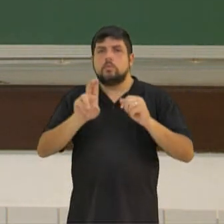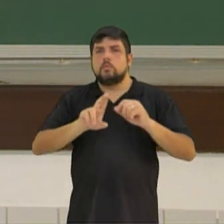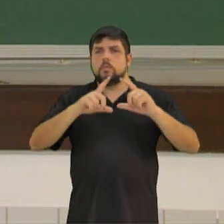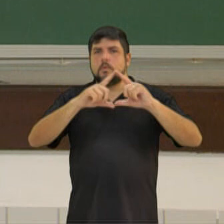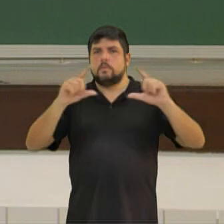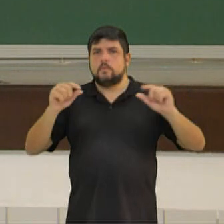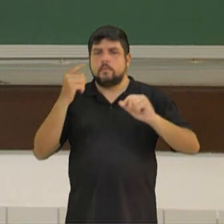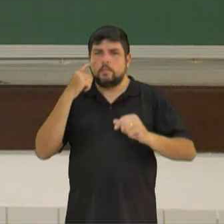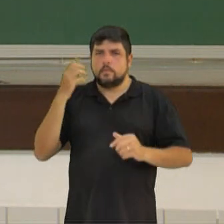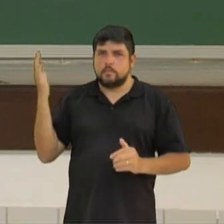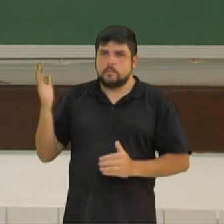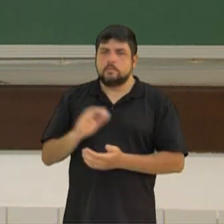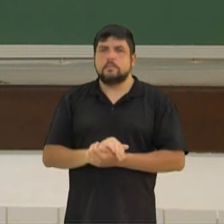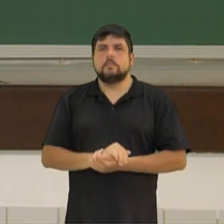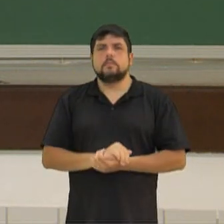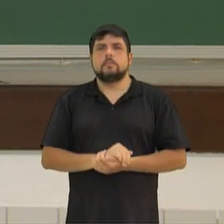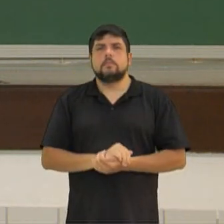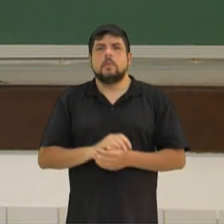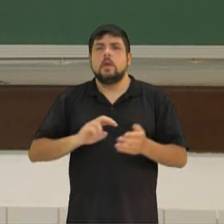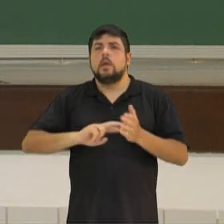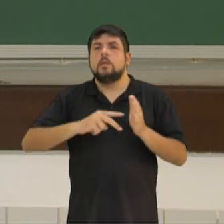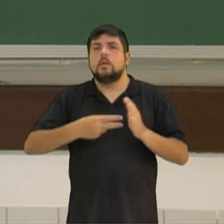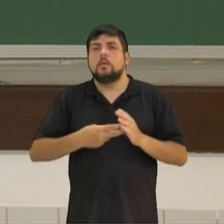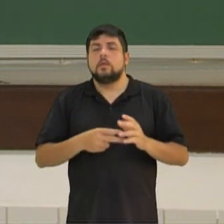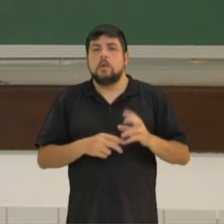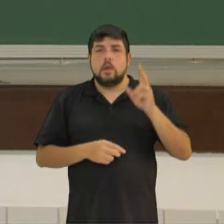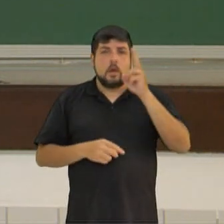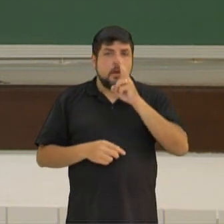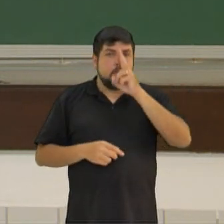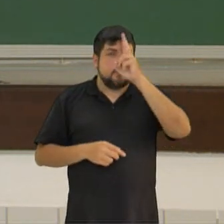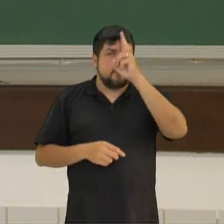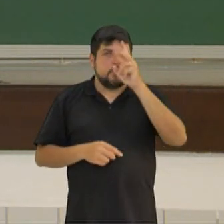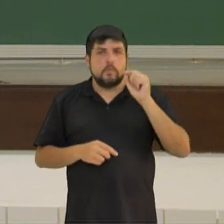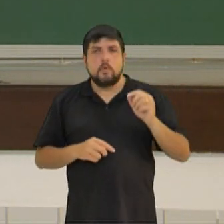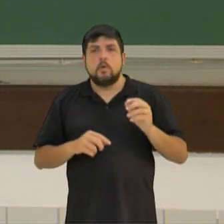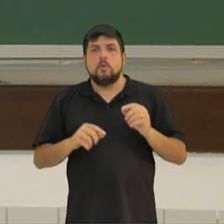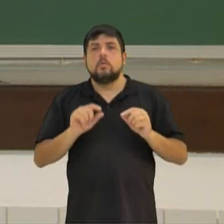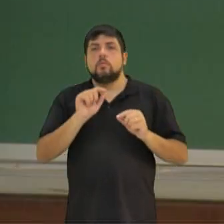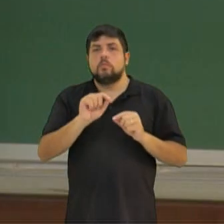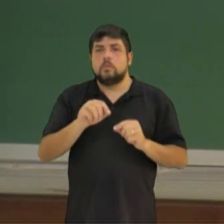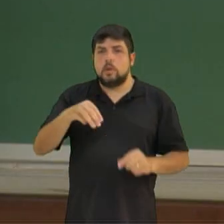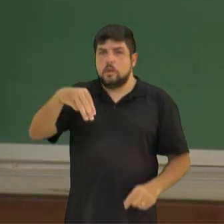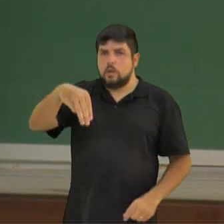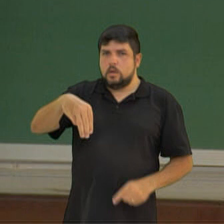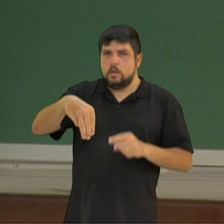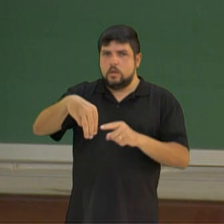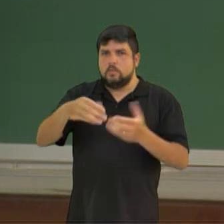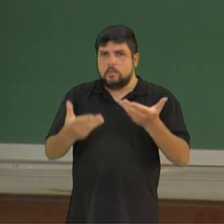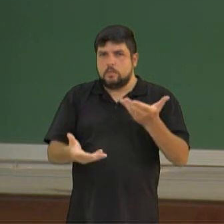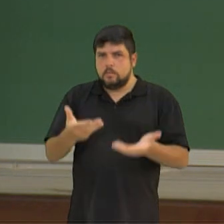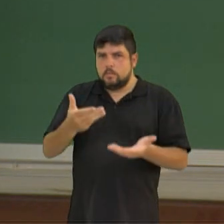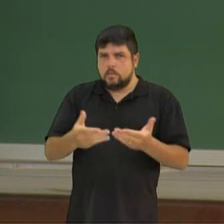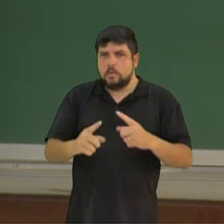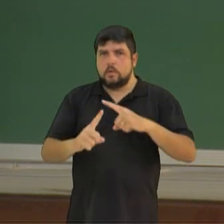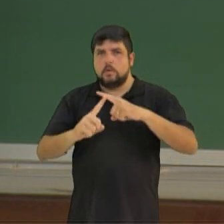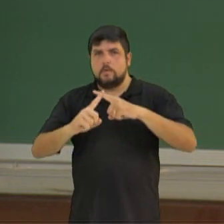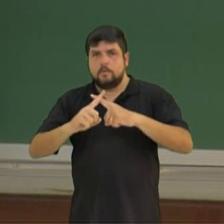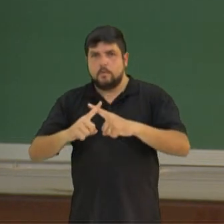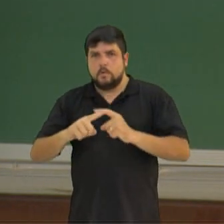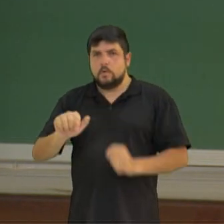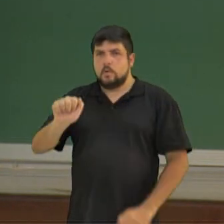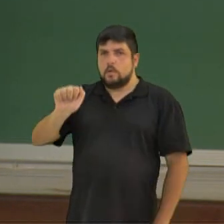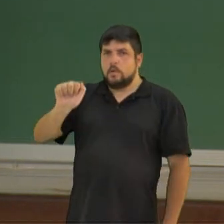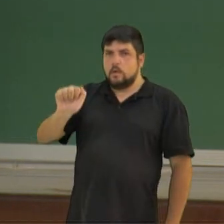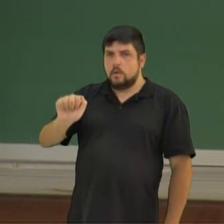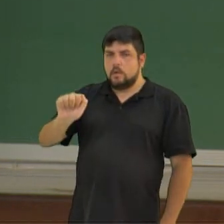que significa essa fórmula? Força resultante igual o m de massa vezes o azinho,